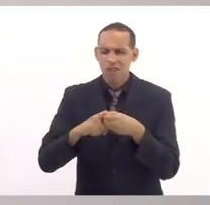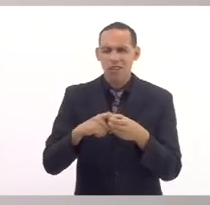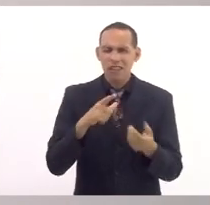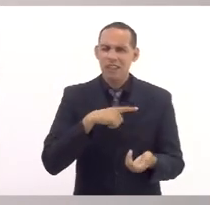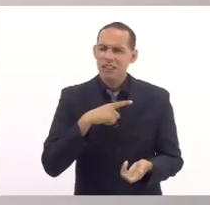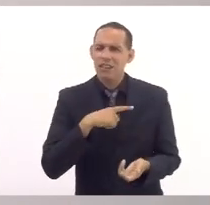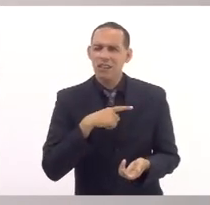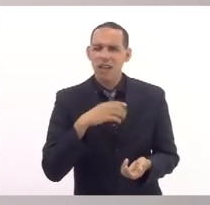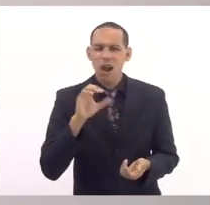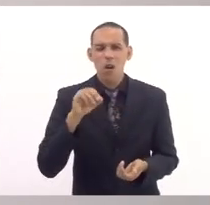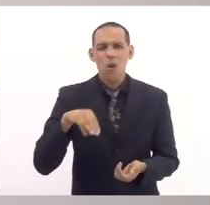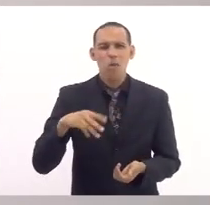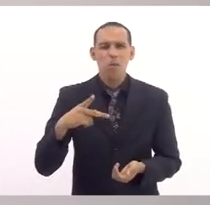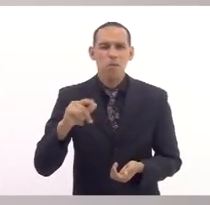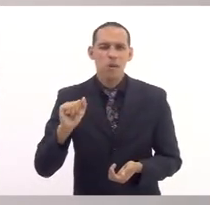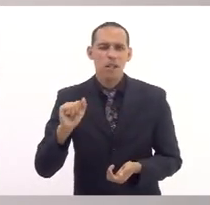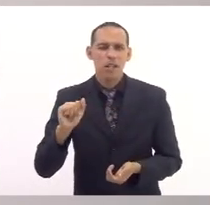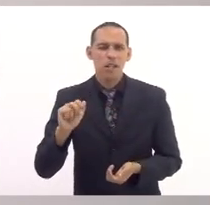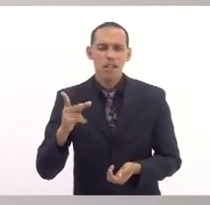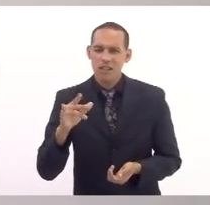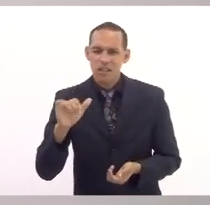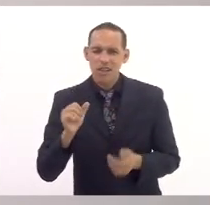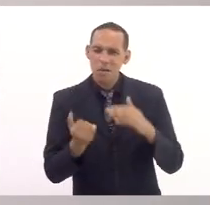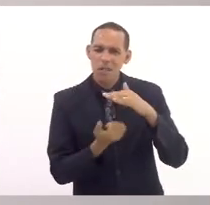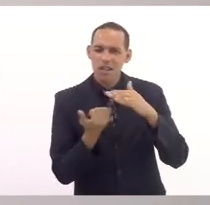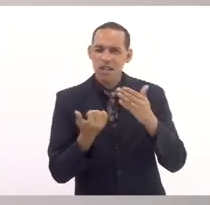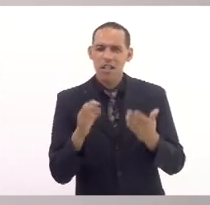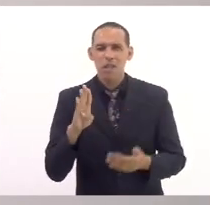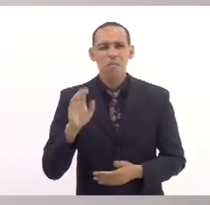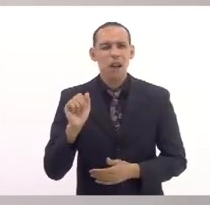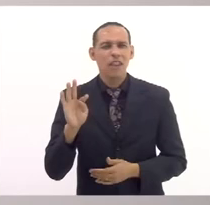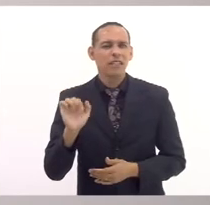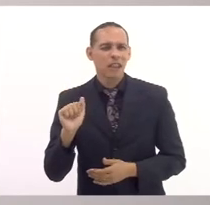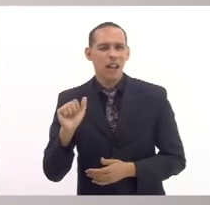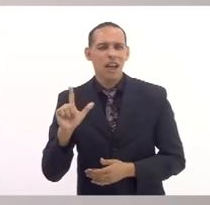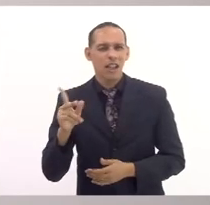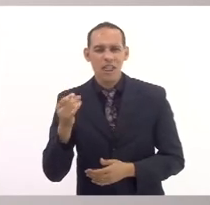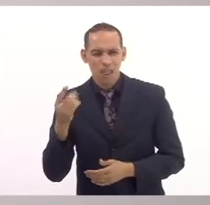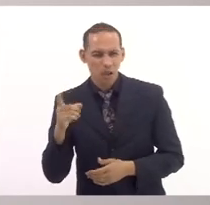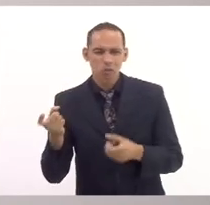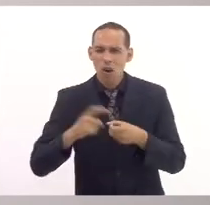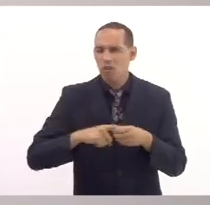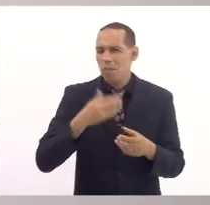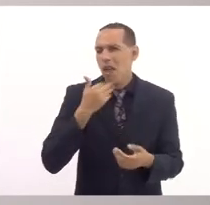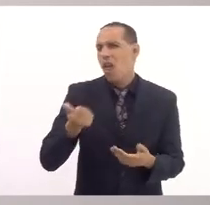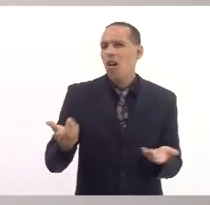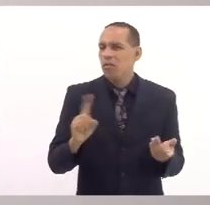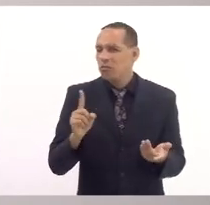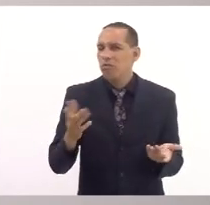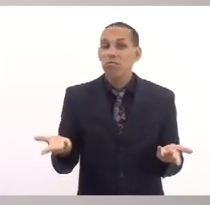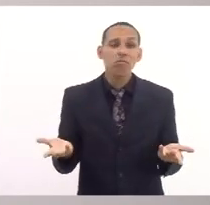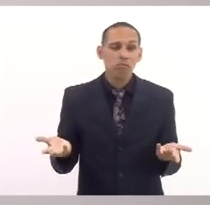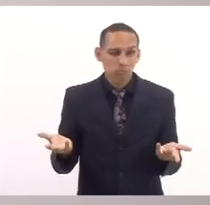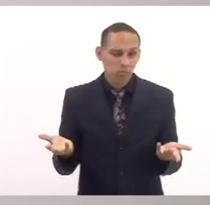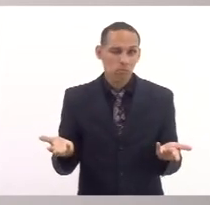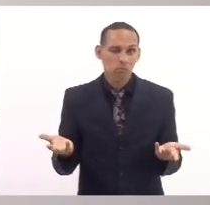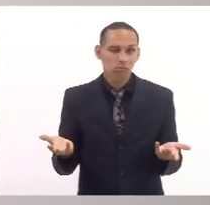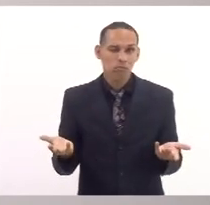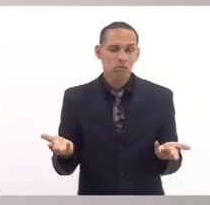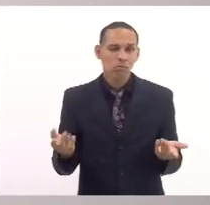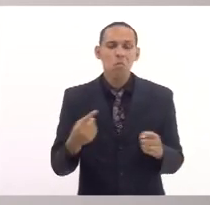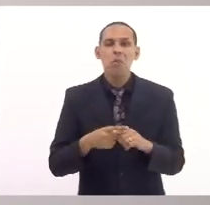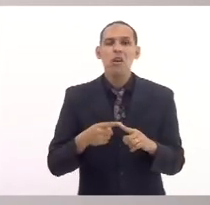companhia ferroviária? Que é a batalhão. Não seria o caso de voltar esse batalhão? Para efetivamente, são